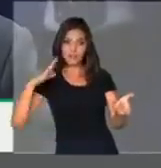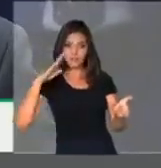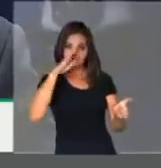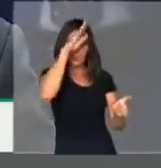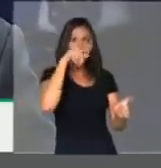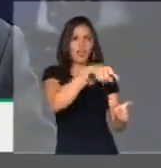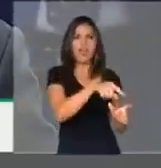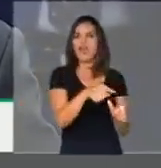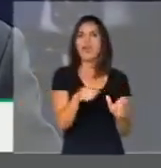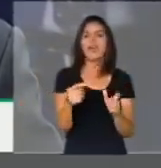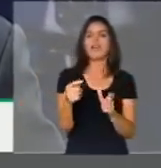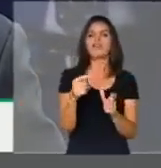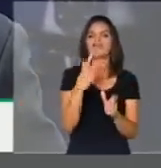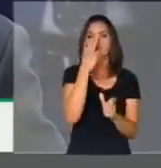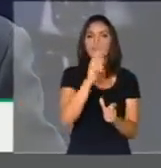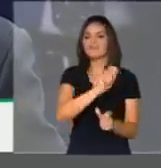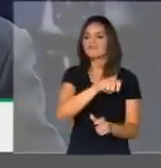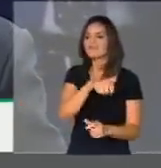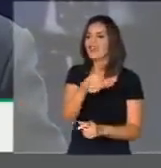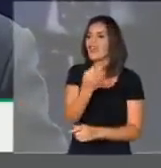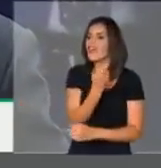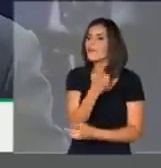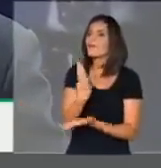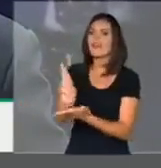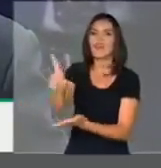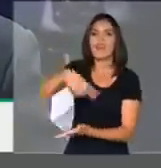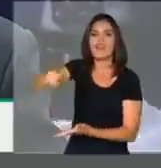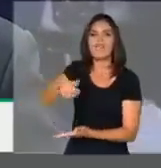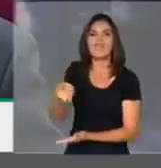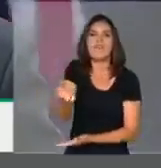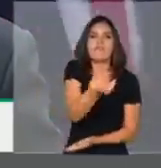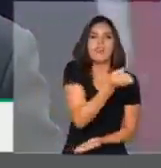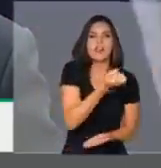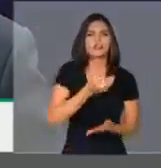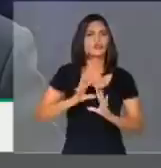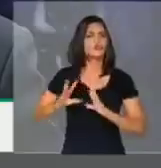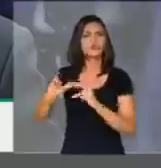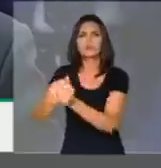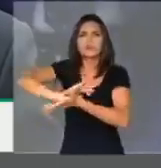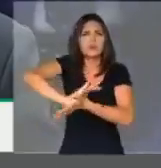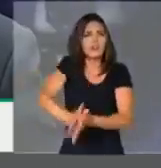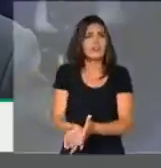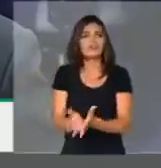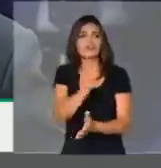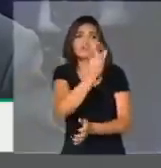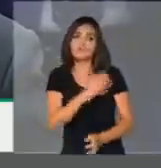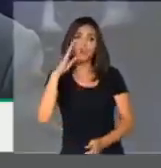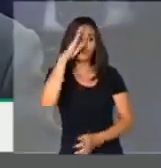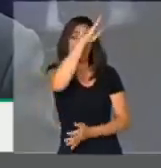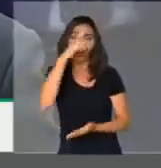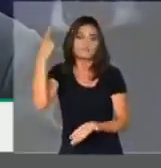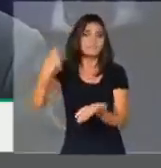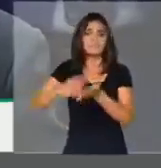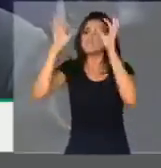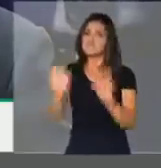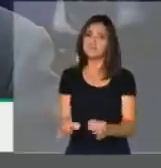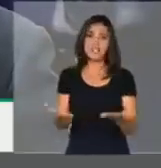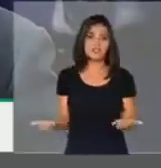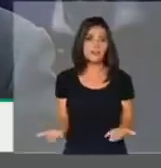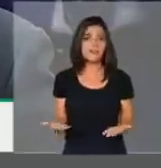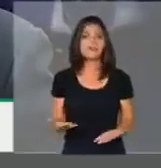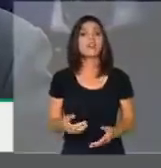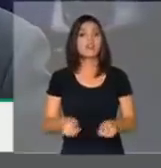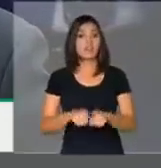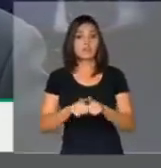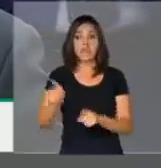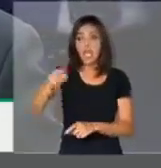dessas perversidades. Eu só queria agradecer a Vossa Excelência essa oportunidade e dizer, eles não falam que